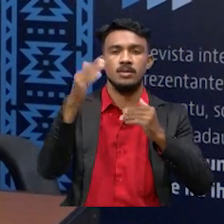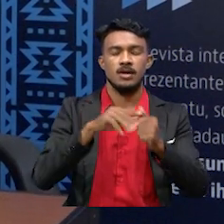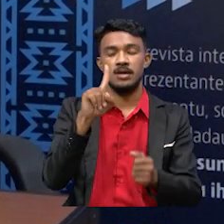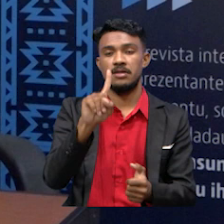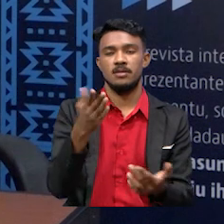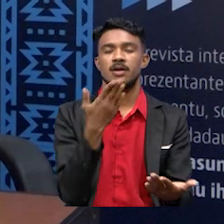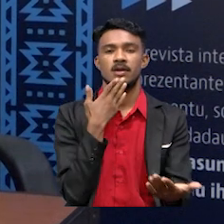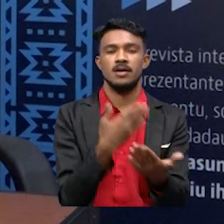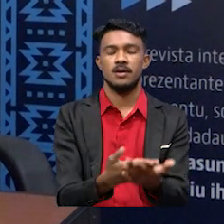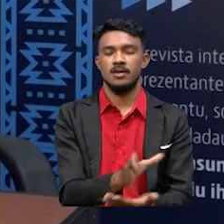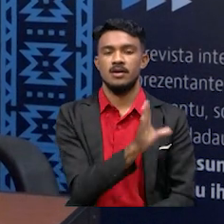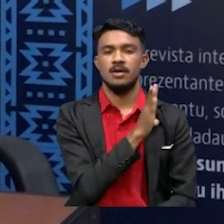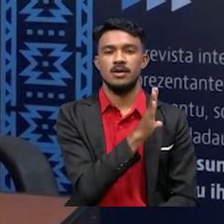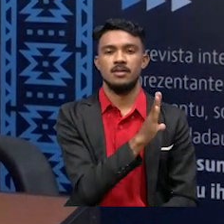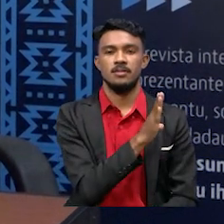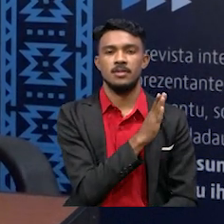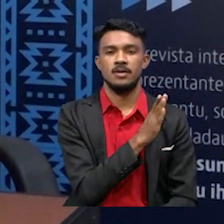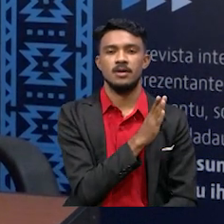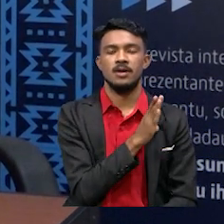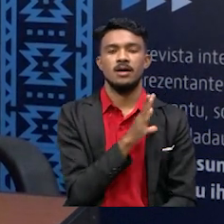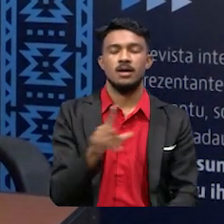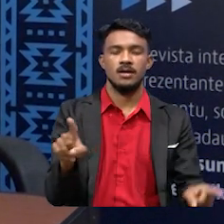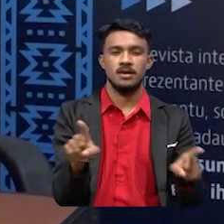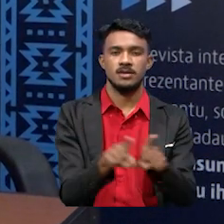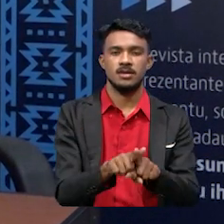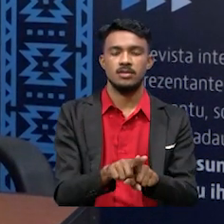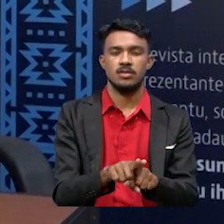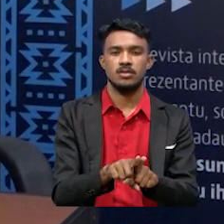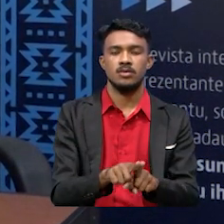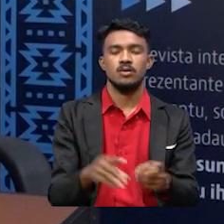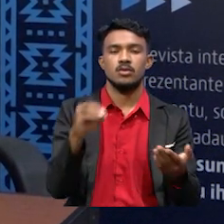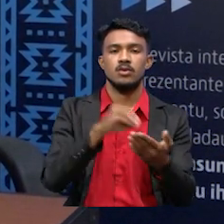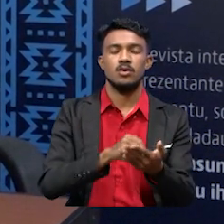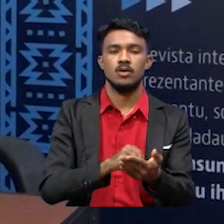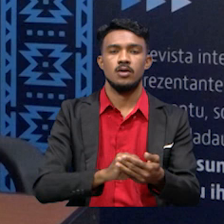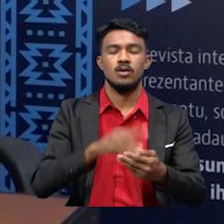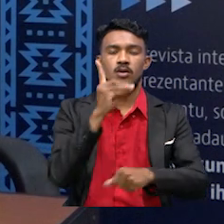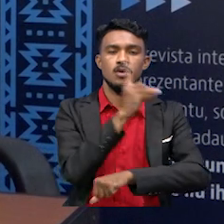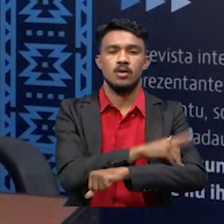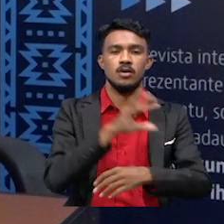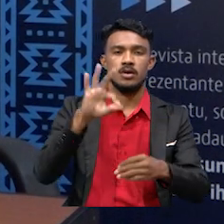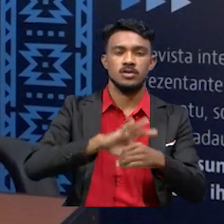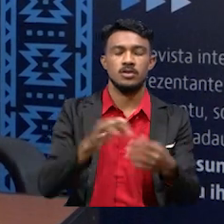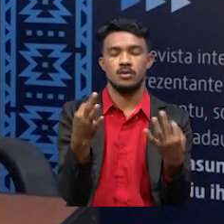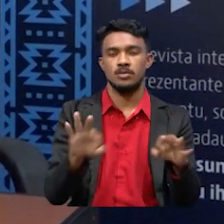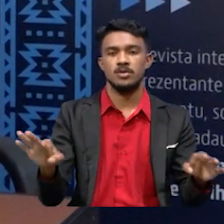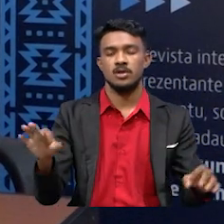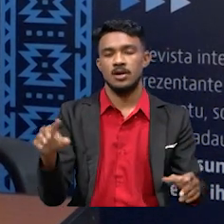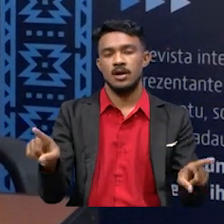te espera de ida ne lao hanesa ne to lorong elesang hotu mas ni hanesa ne na fati ida ne